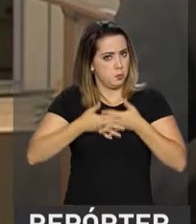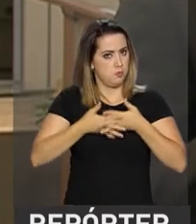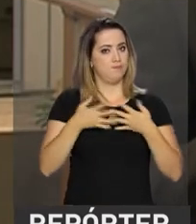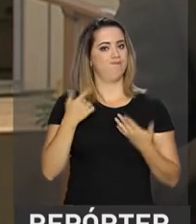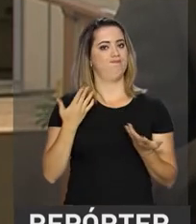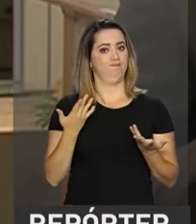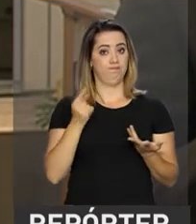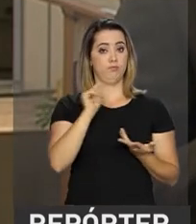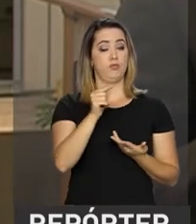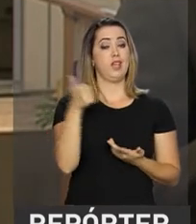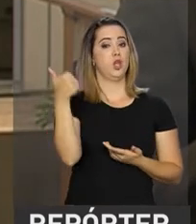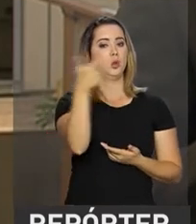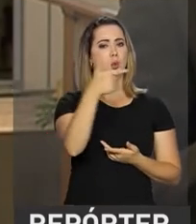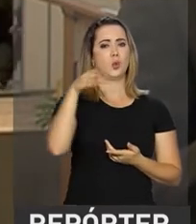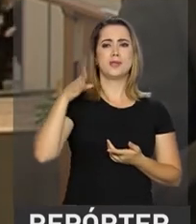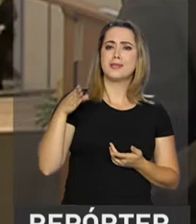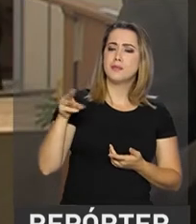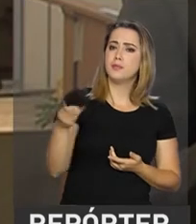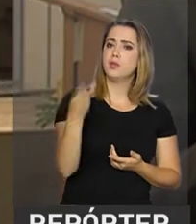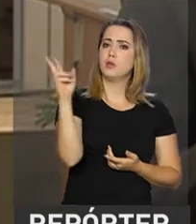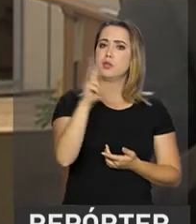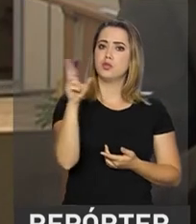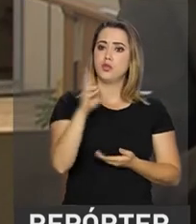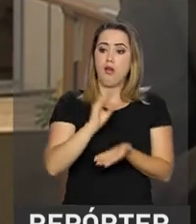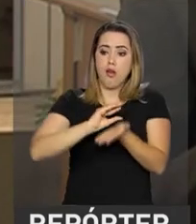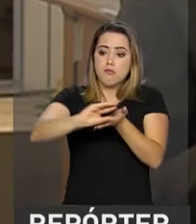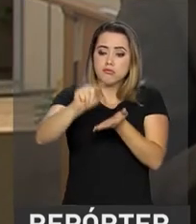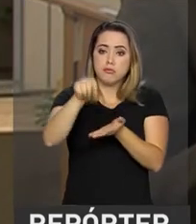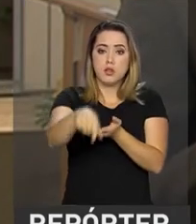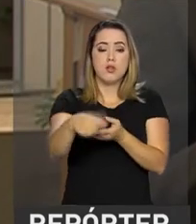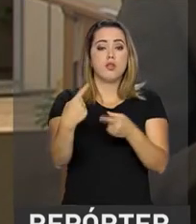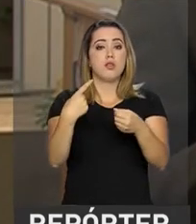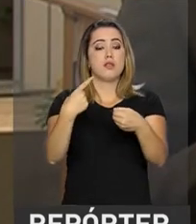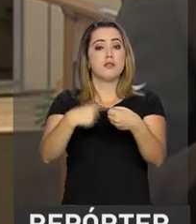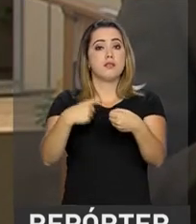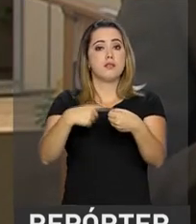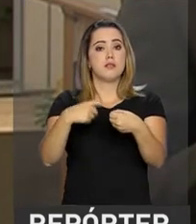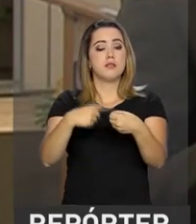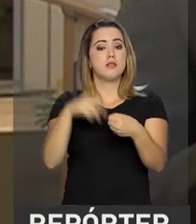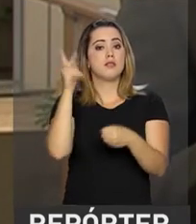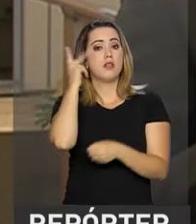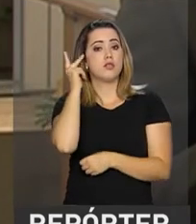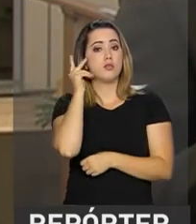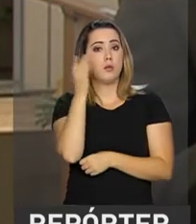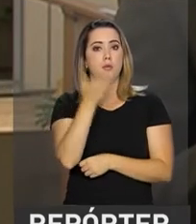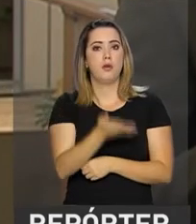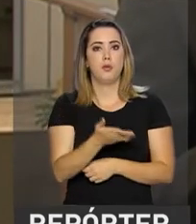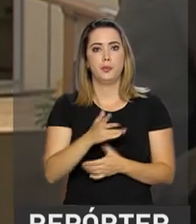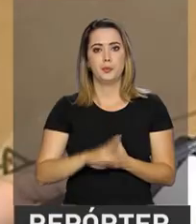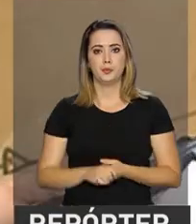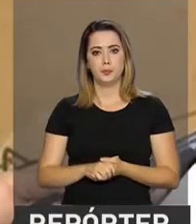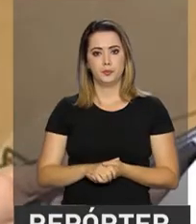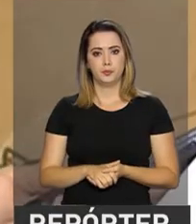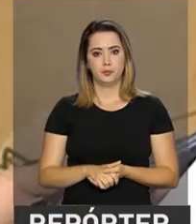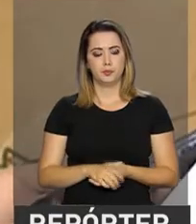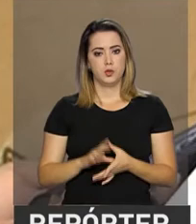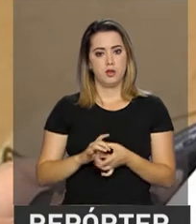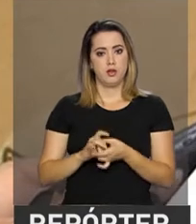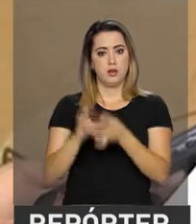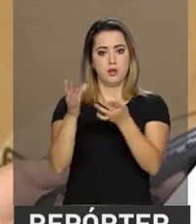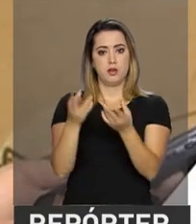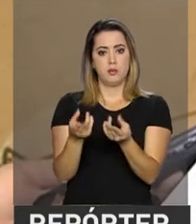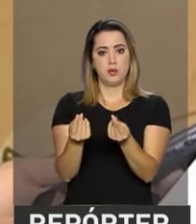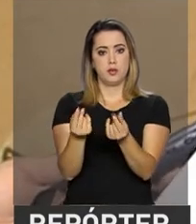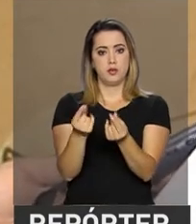12 milhões de reais anunciados para o município de São José dos Campos durante visita do ministro Ricardo Barros à cidade. Liberamos lá